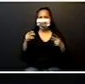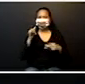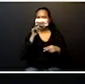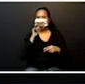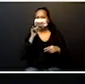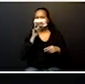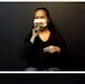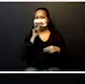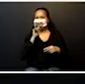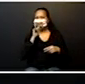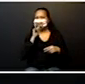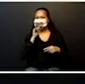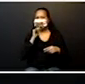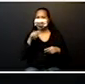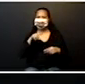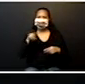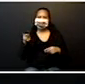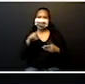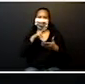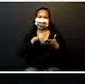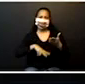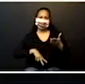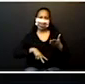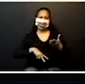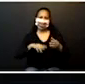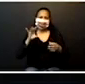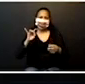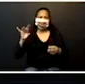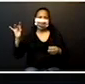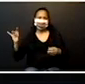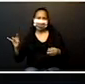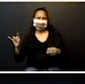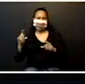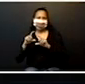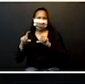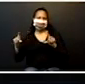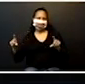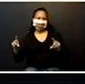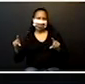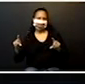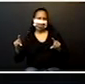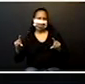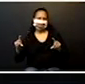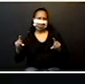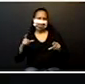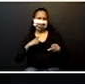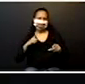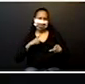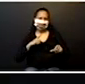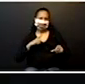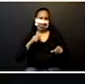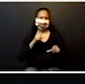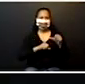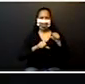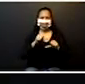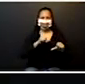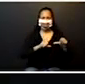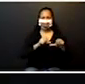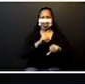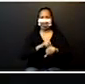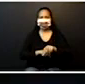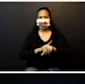Então, vocês vão ter que ler e para cada frase, vocês vão ter que mudar os tempos, tá